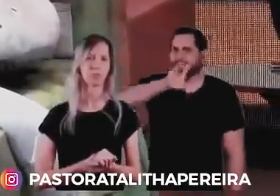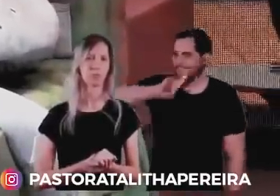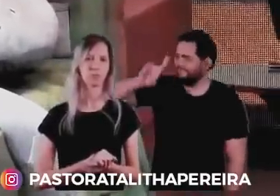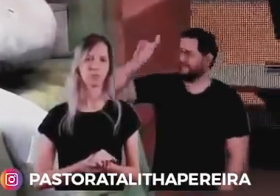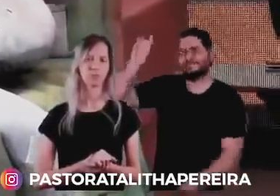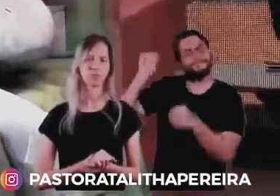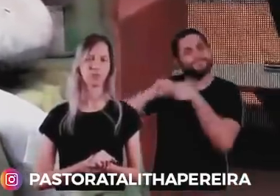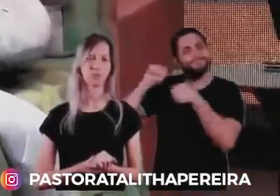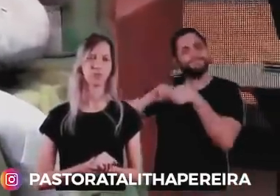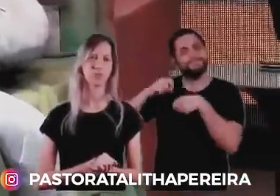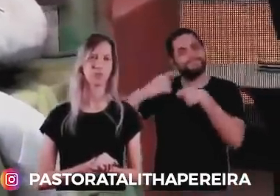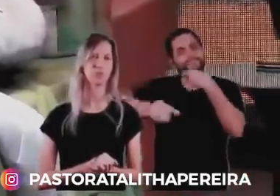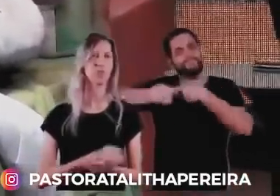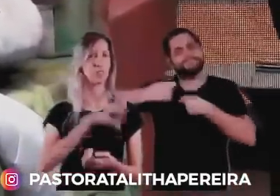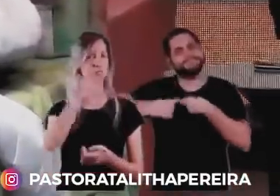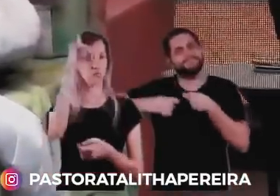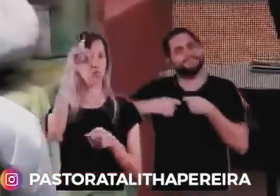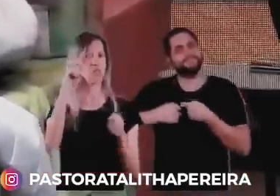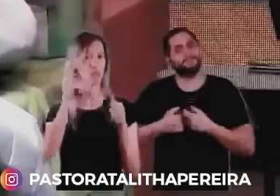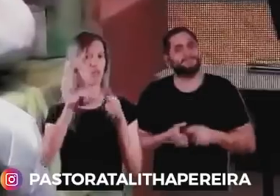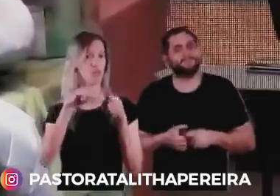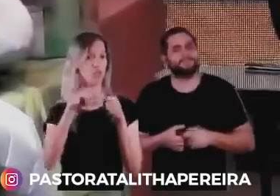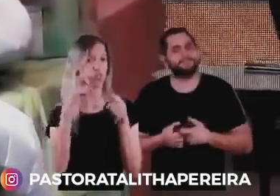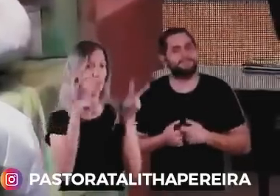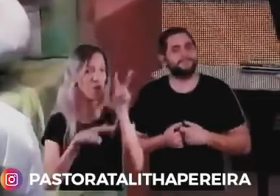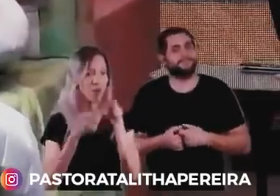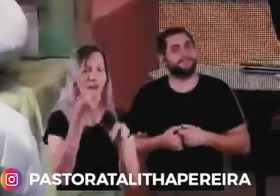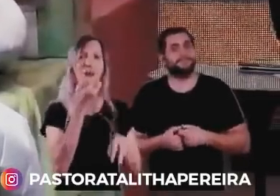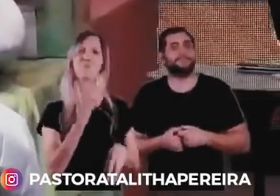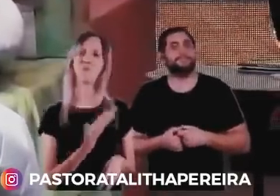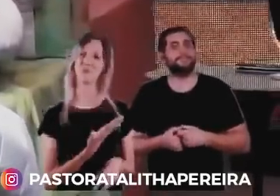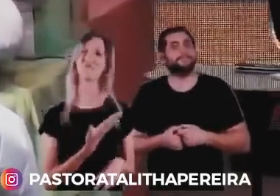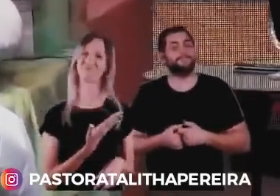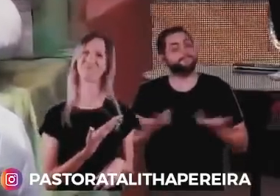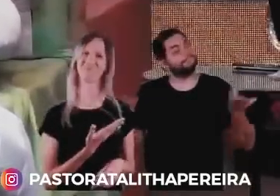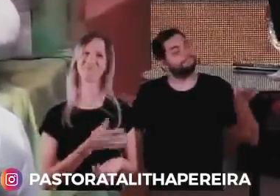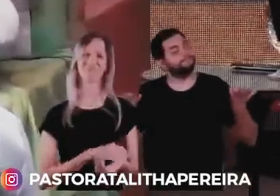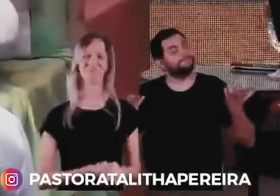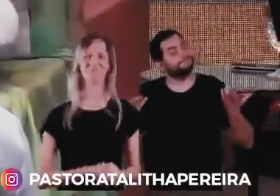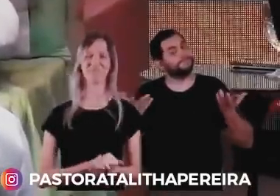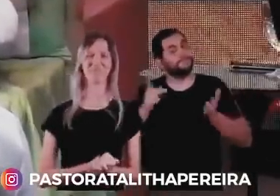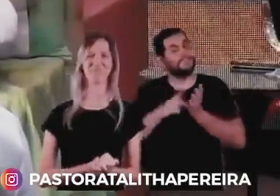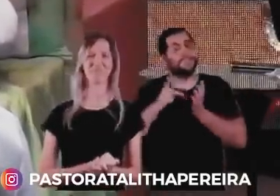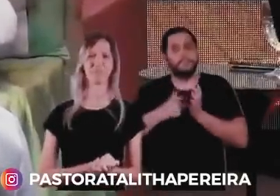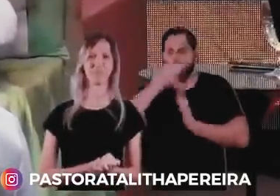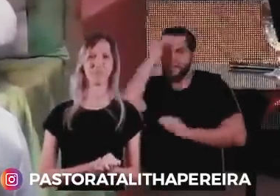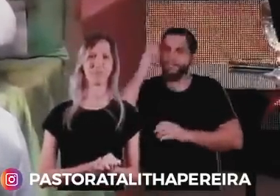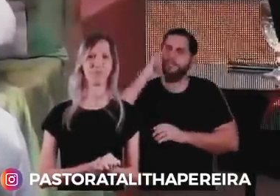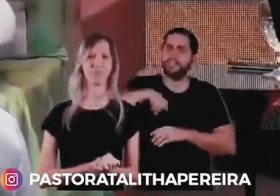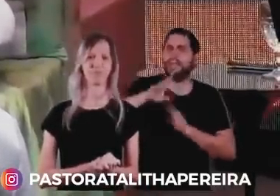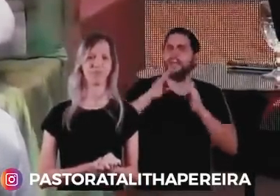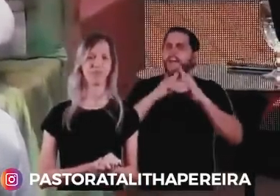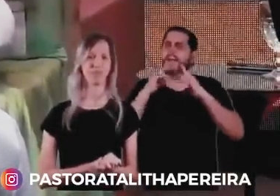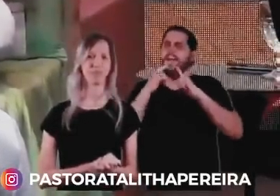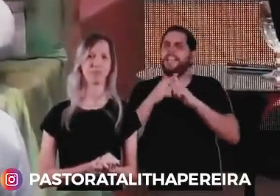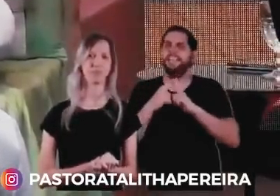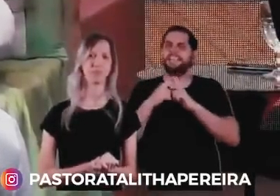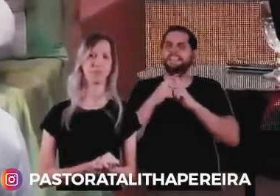o sexo. E Deus fez e viu que era bom. Justamente. Tem gente que na igreja,